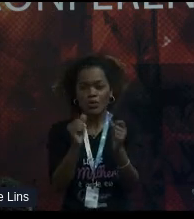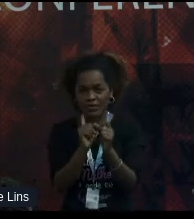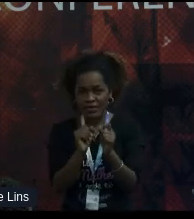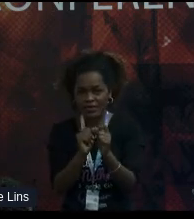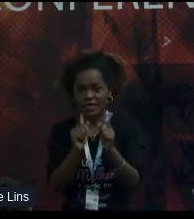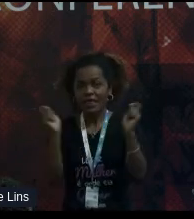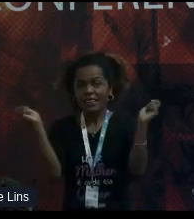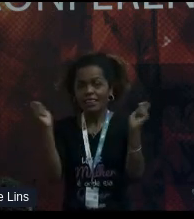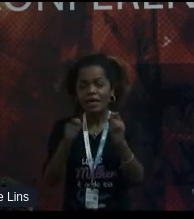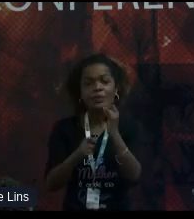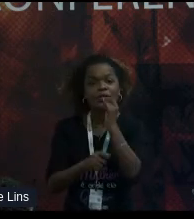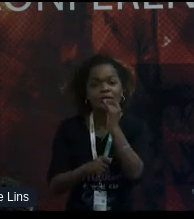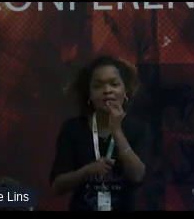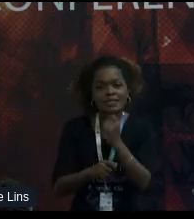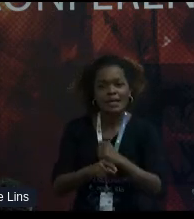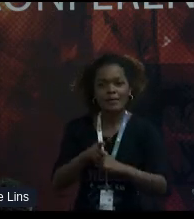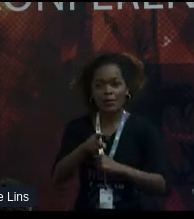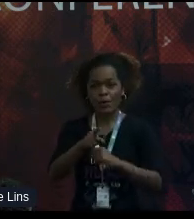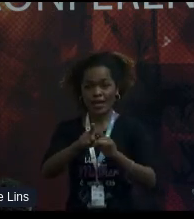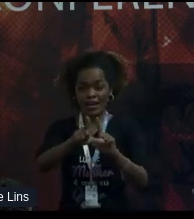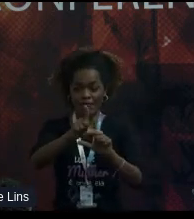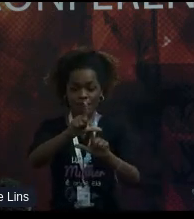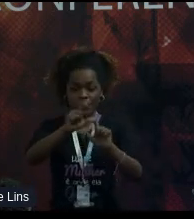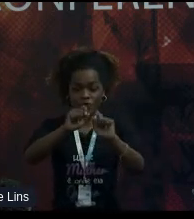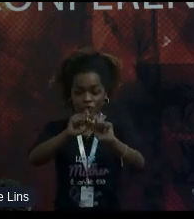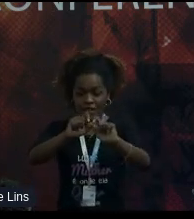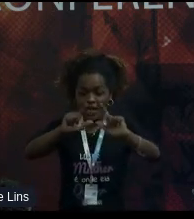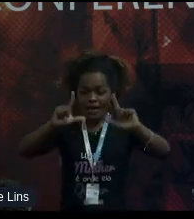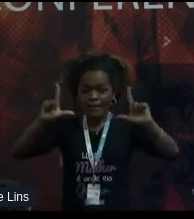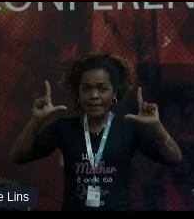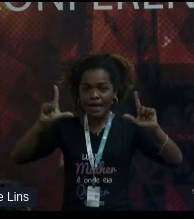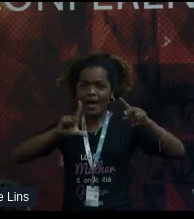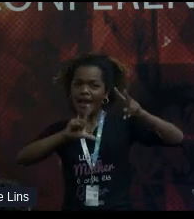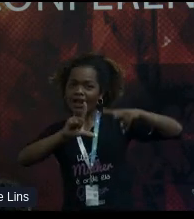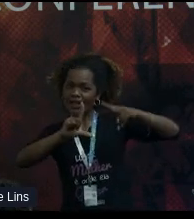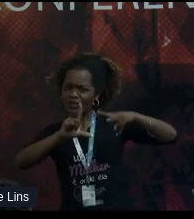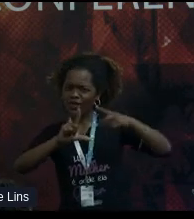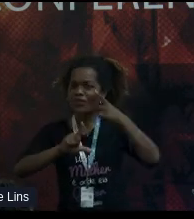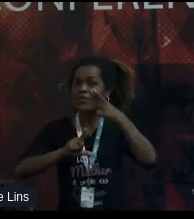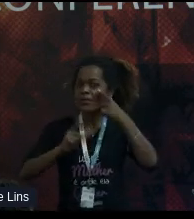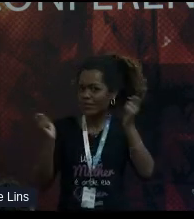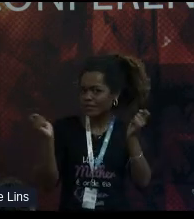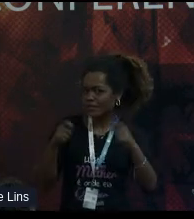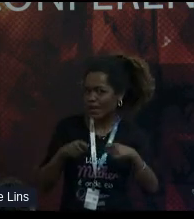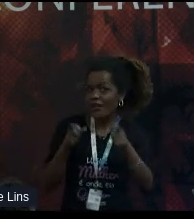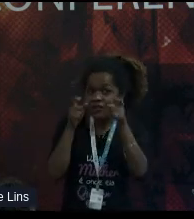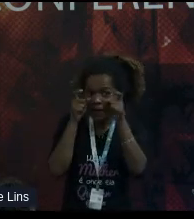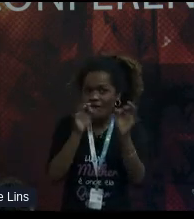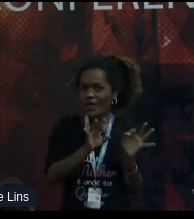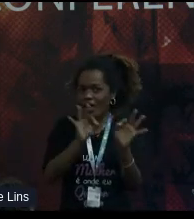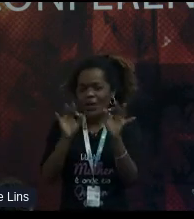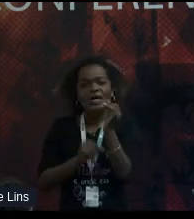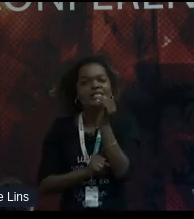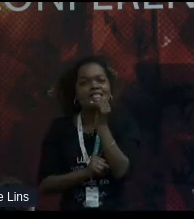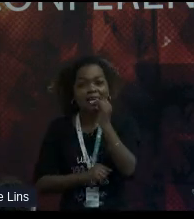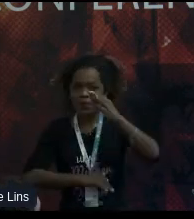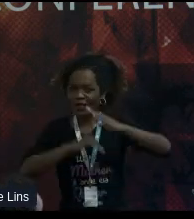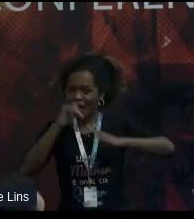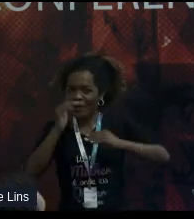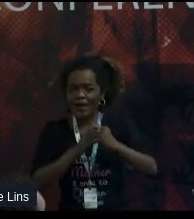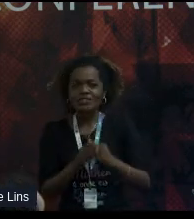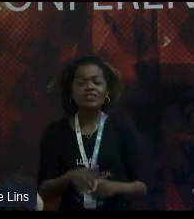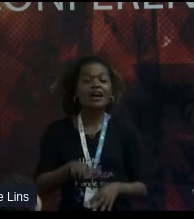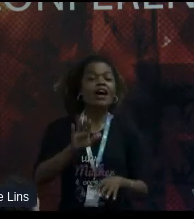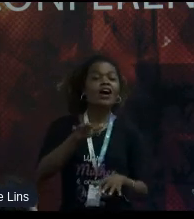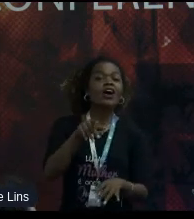exemplo, ampliar a fonte para leitura, mas será que dá certo? Então, vamos ver o exemplo na prática, galera. Quem aí